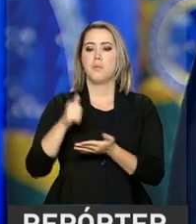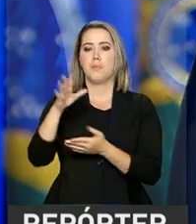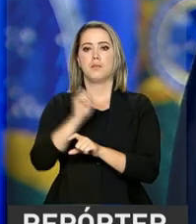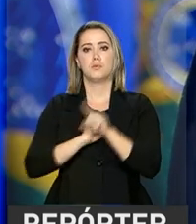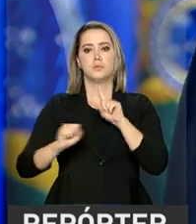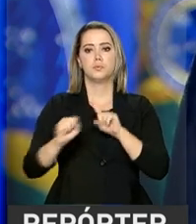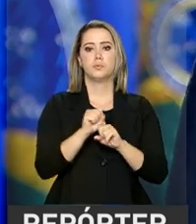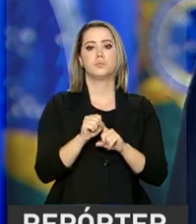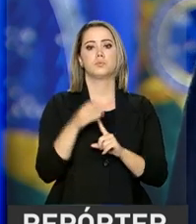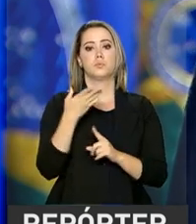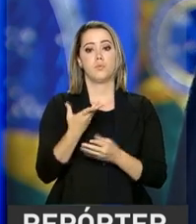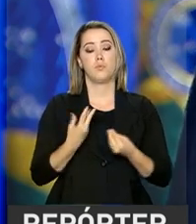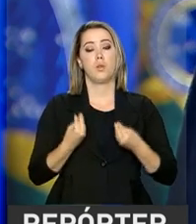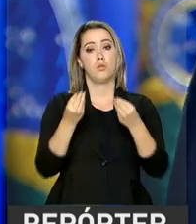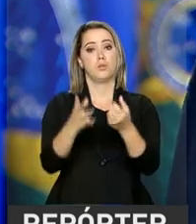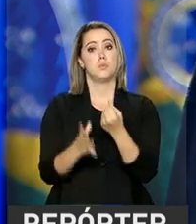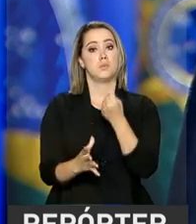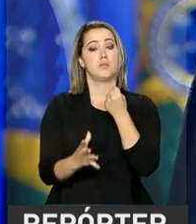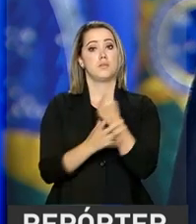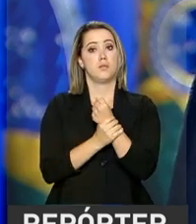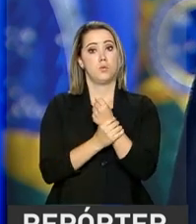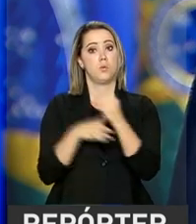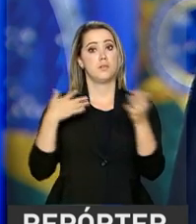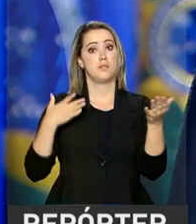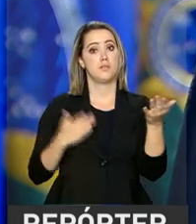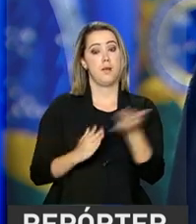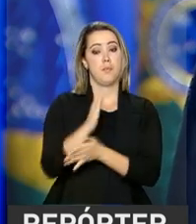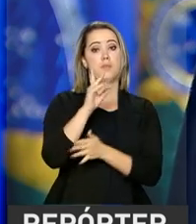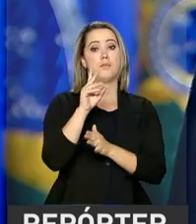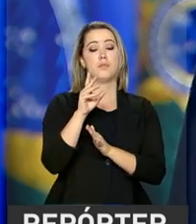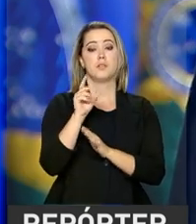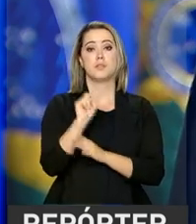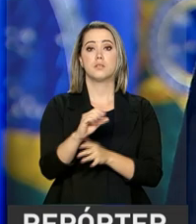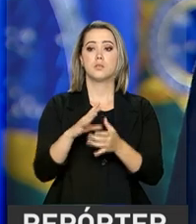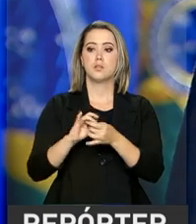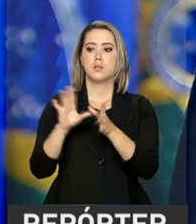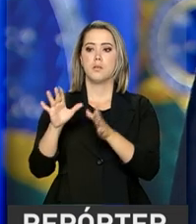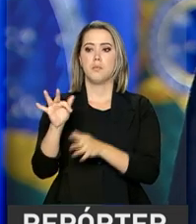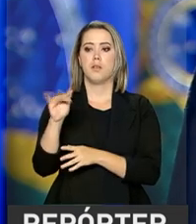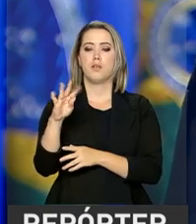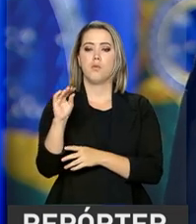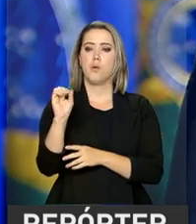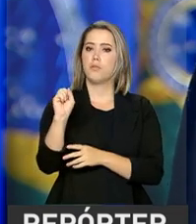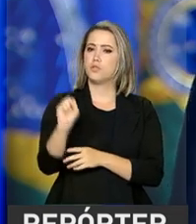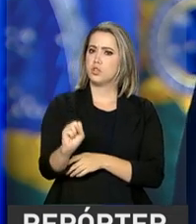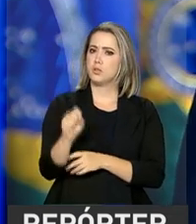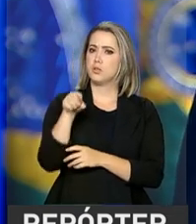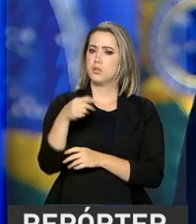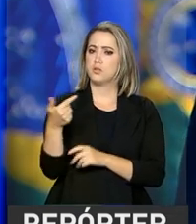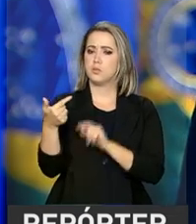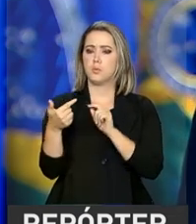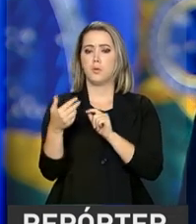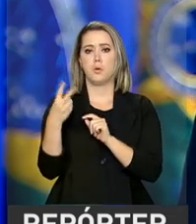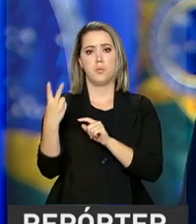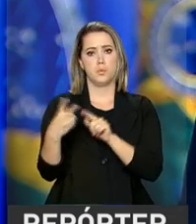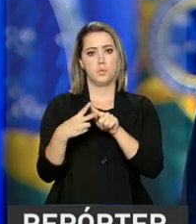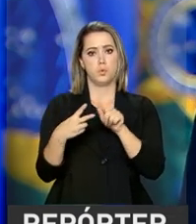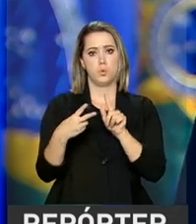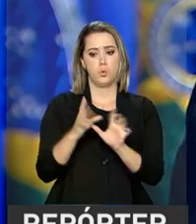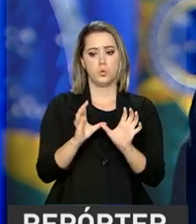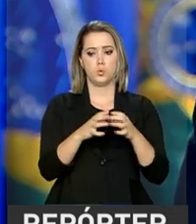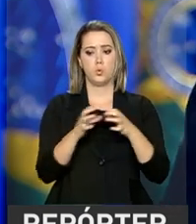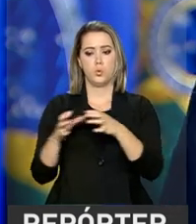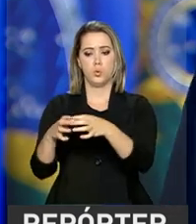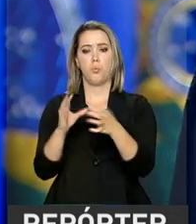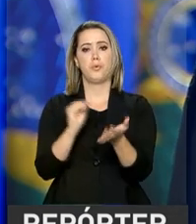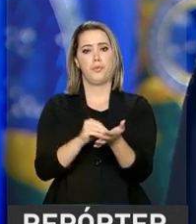social. Garantimos a aprovação da medida que libera o fundo de garantia para os dois grupos que ainda faltam